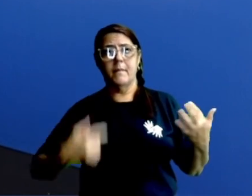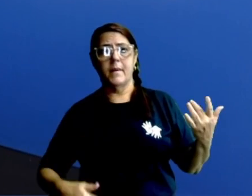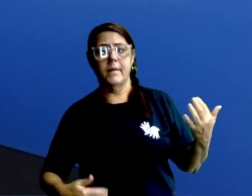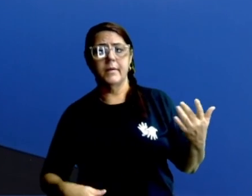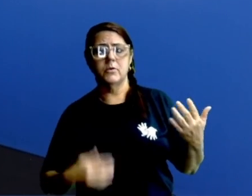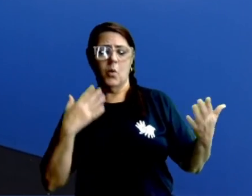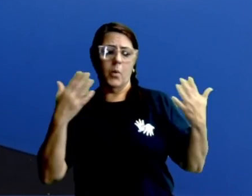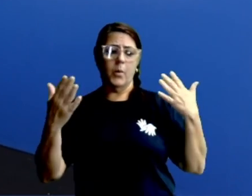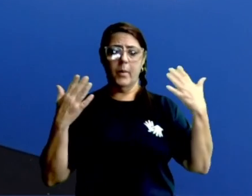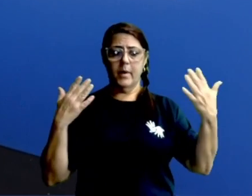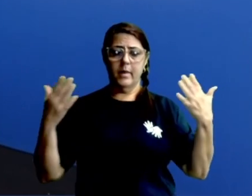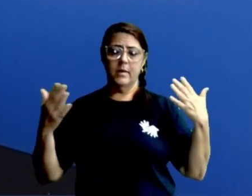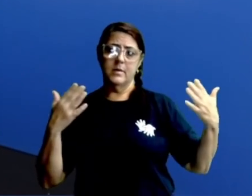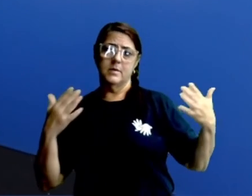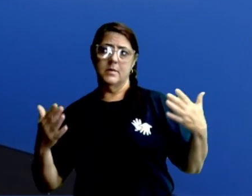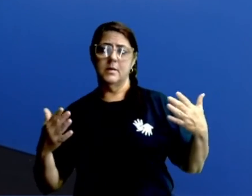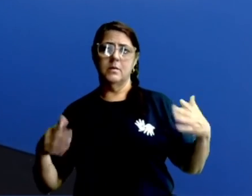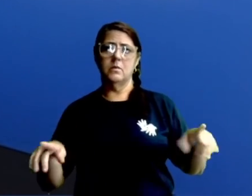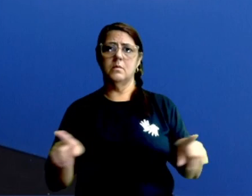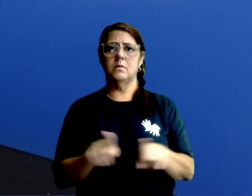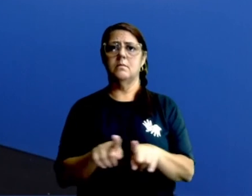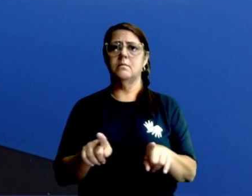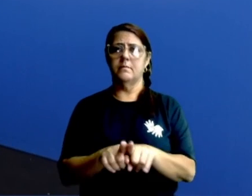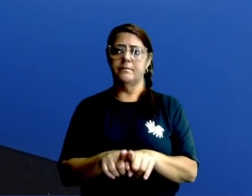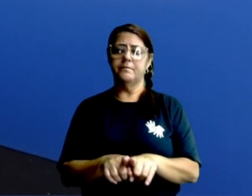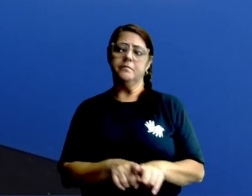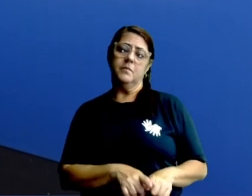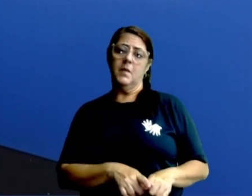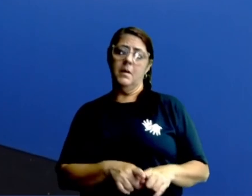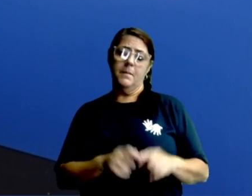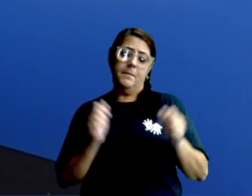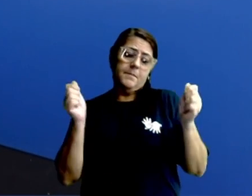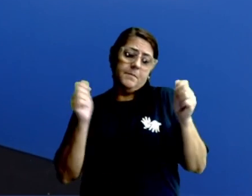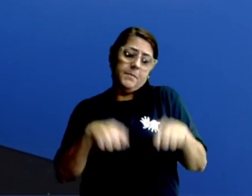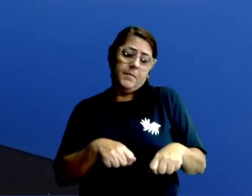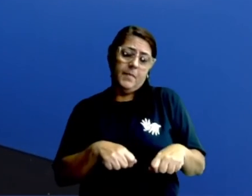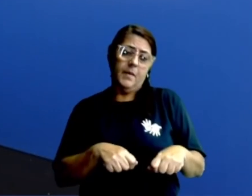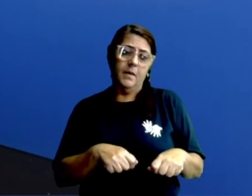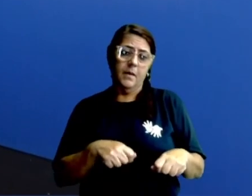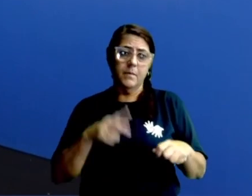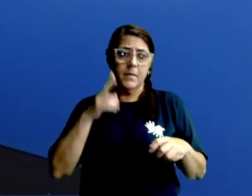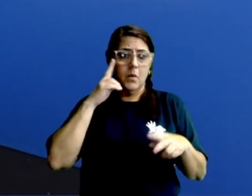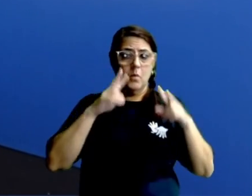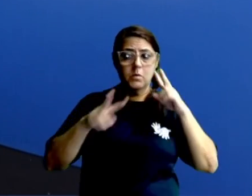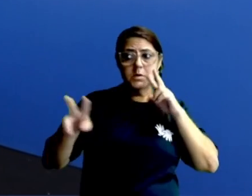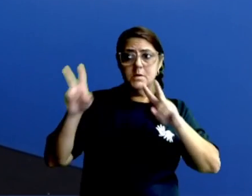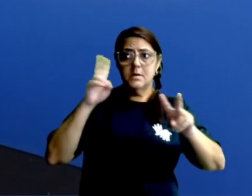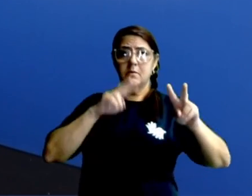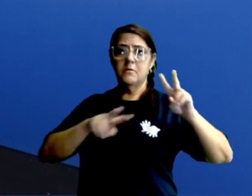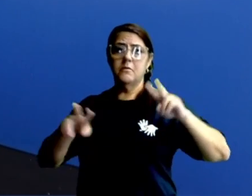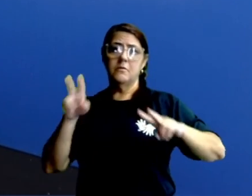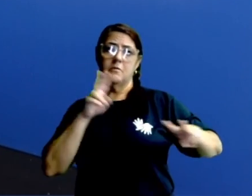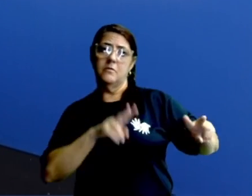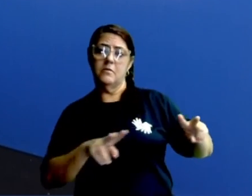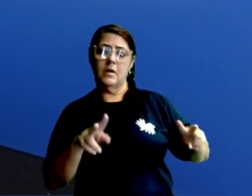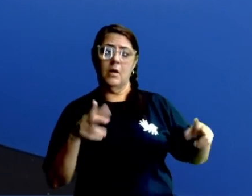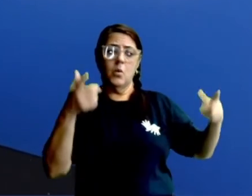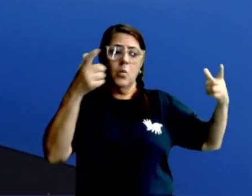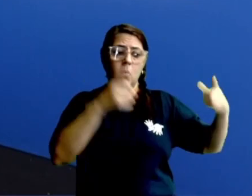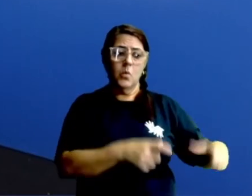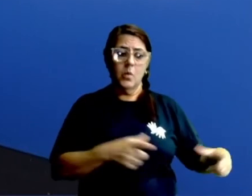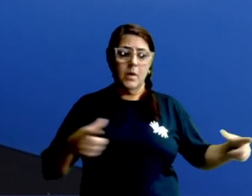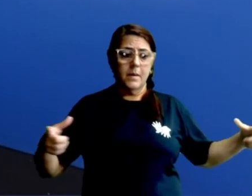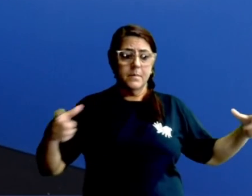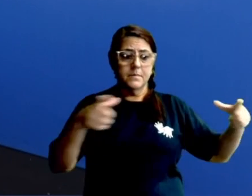comparação e que a gente possa estar sempre olhando mais para o continente e menos para as